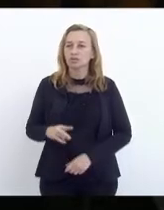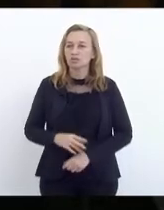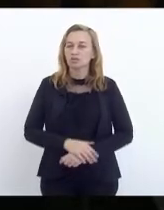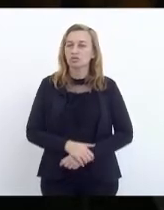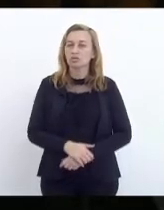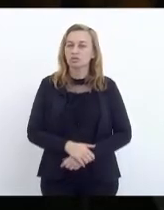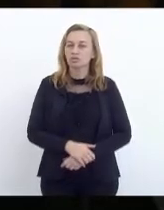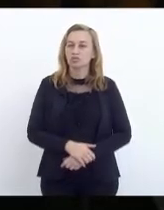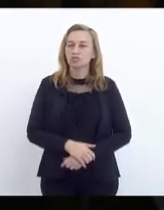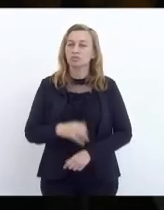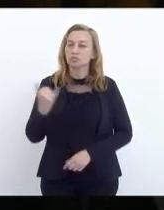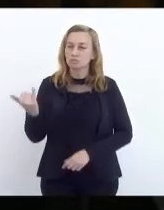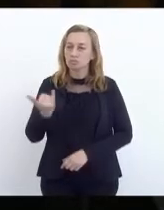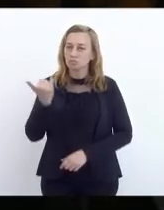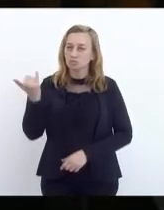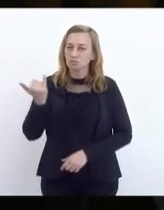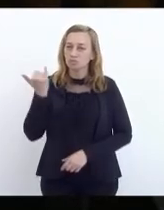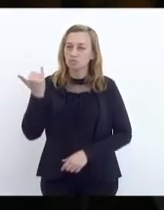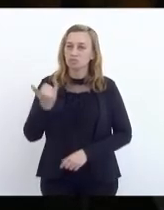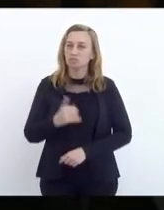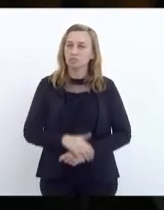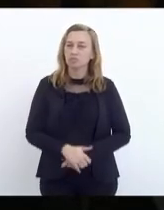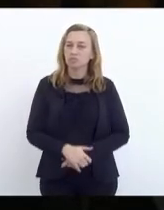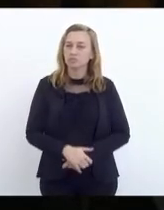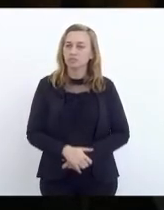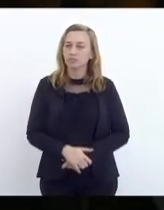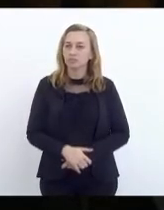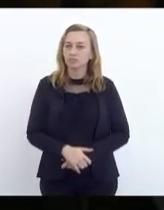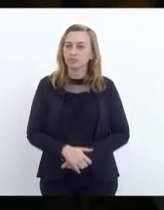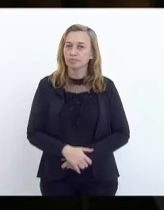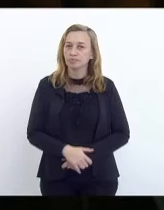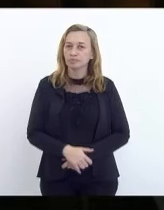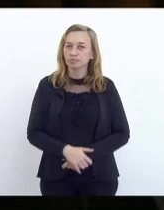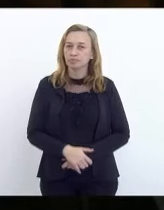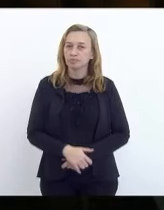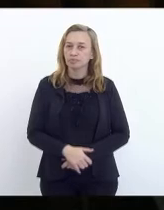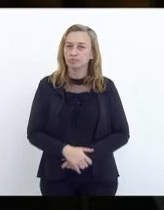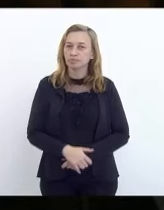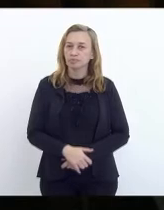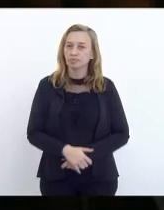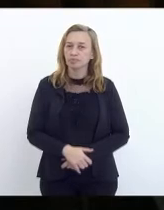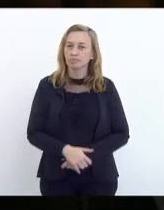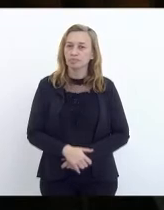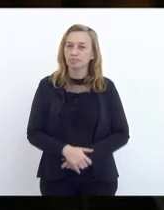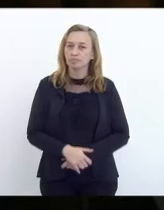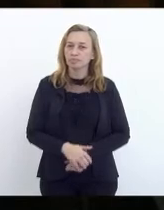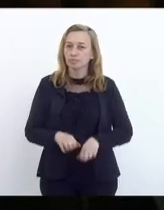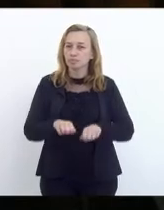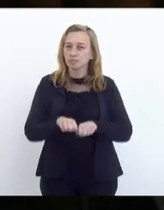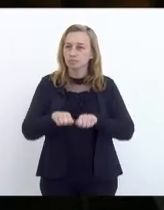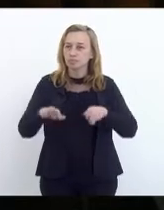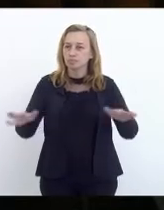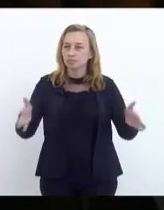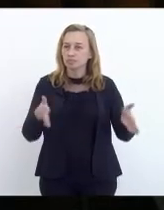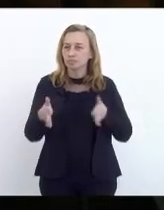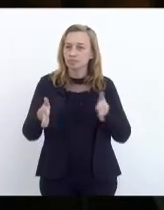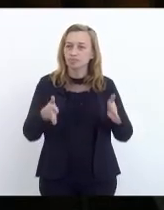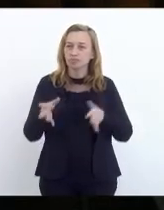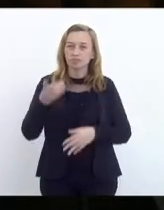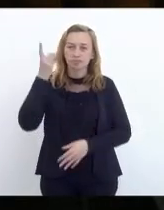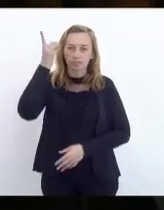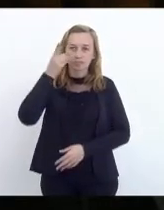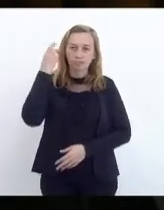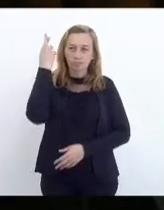caráter essencial, visto que, com a pandemia, deputada